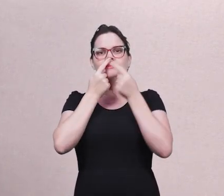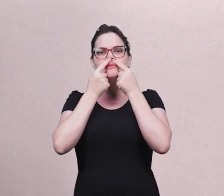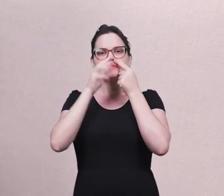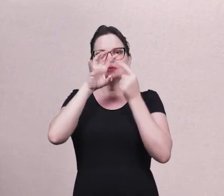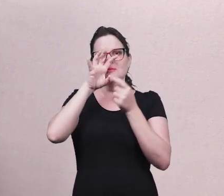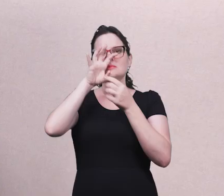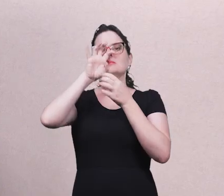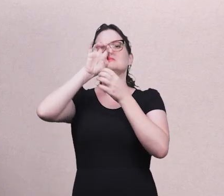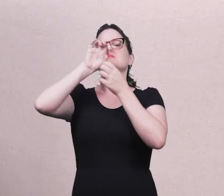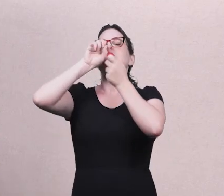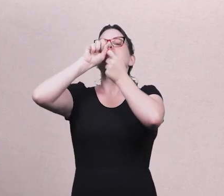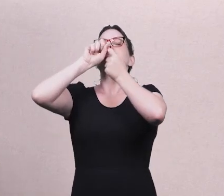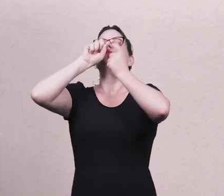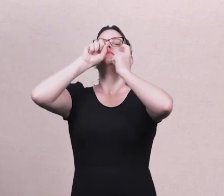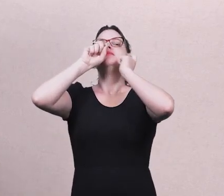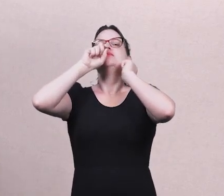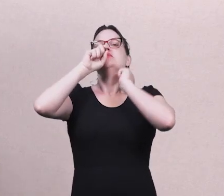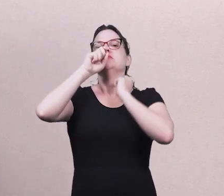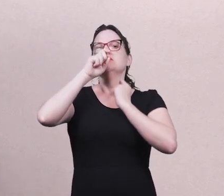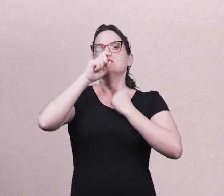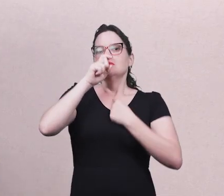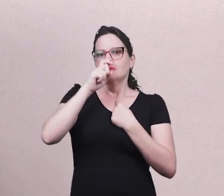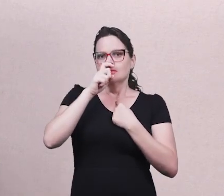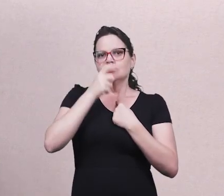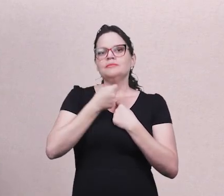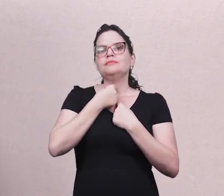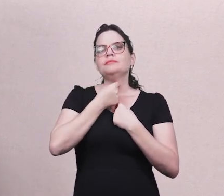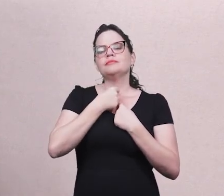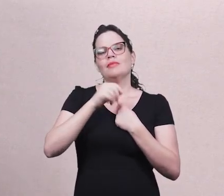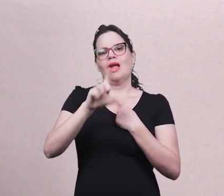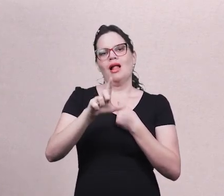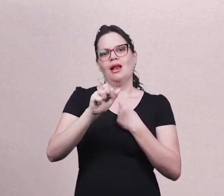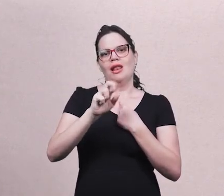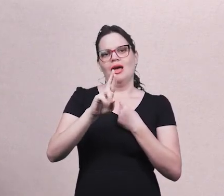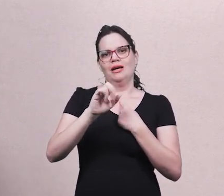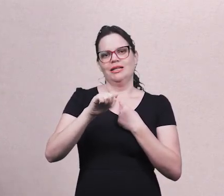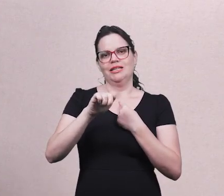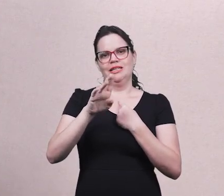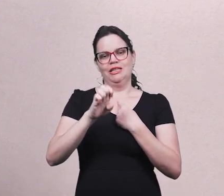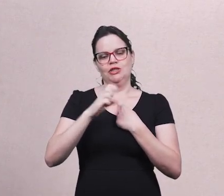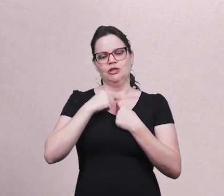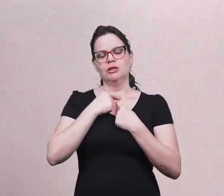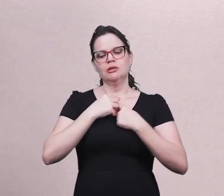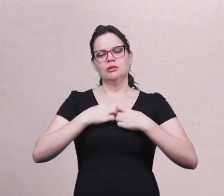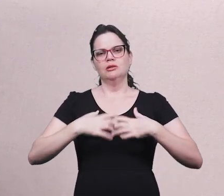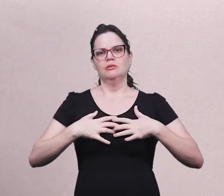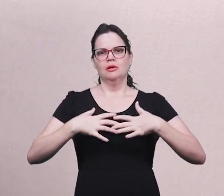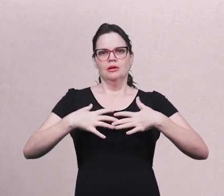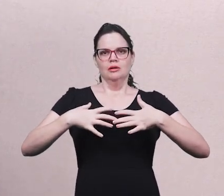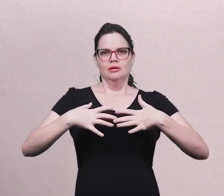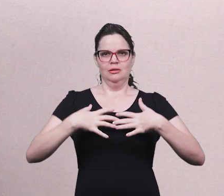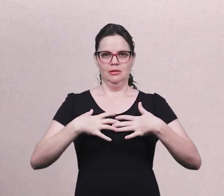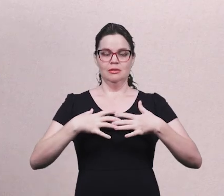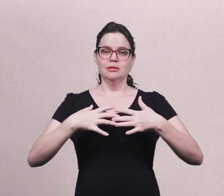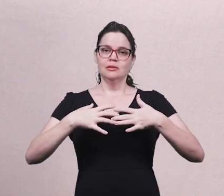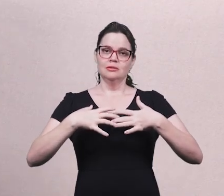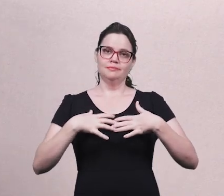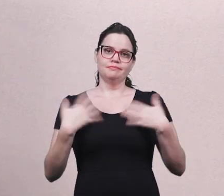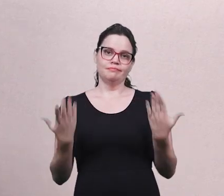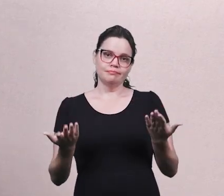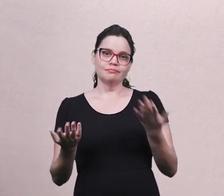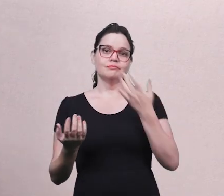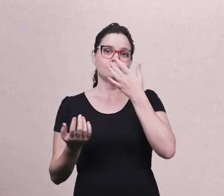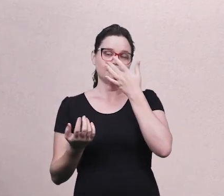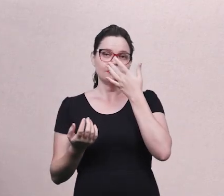minhas narinas e também passam pelo meu trato vocal, que chega na laringe, da laringe vai para o pulmão, o ar. Então, ali